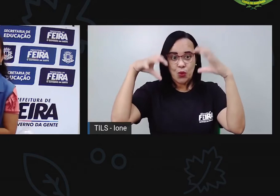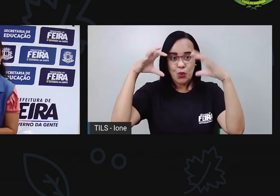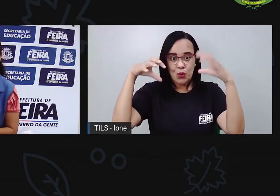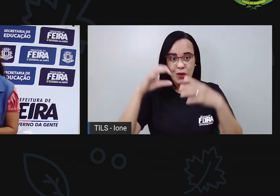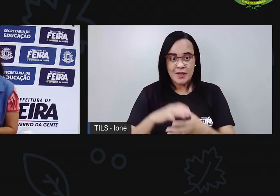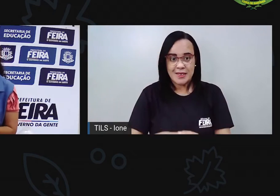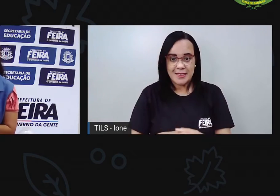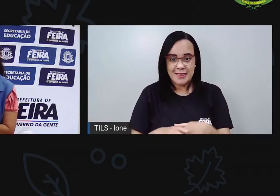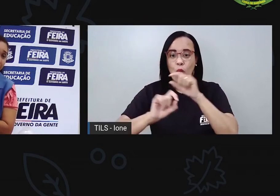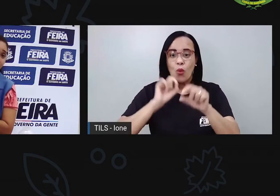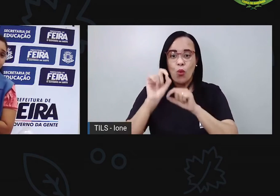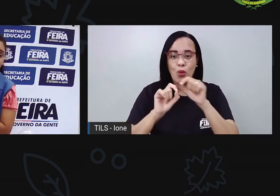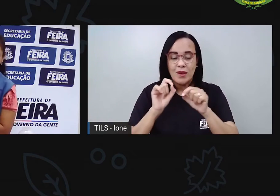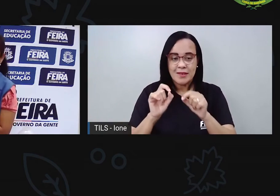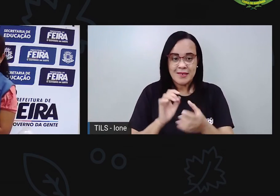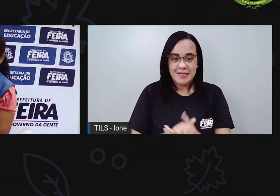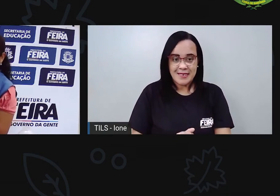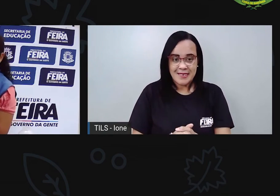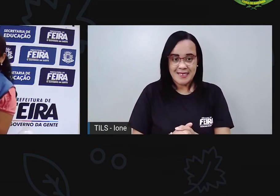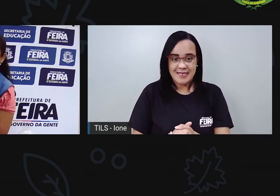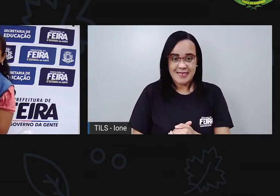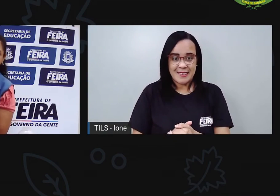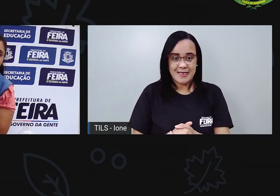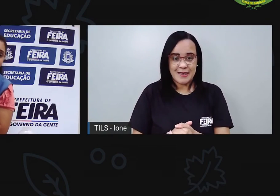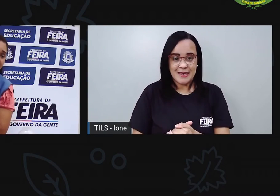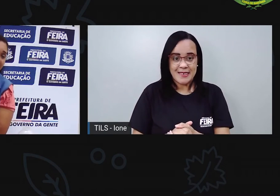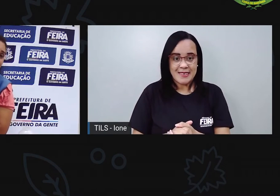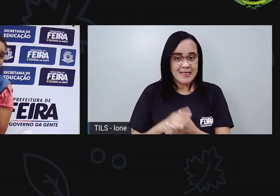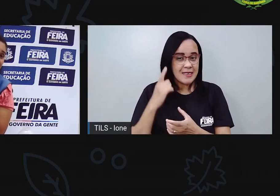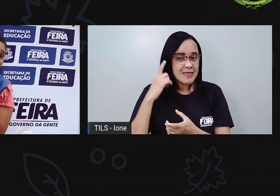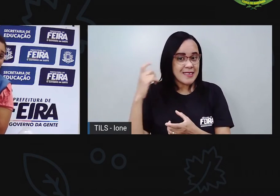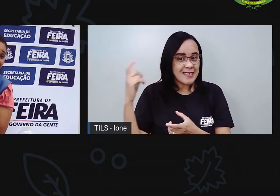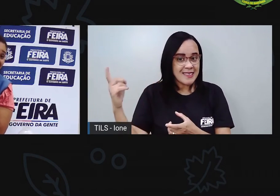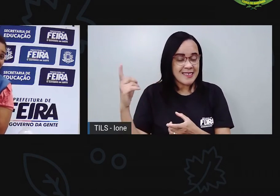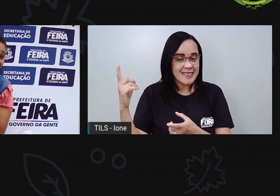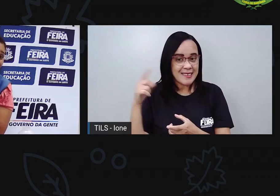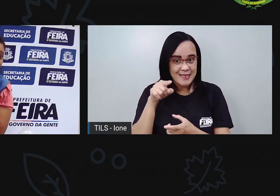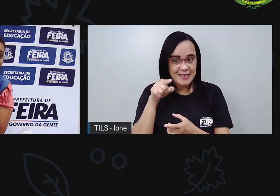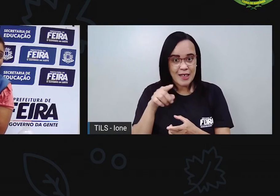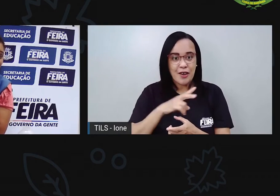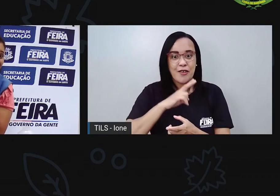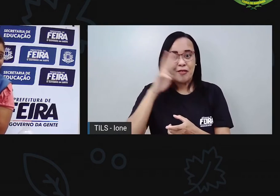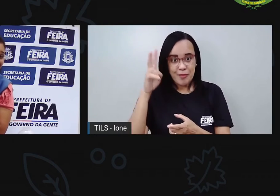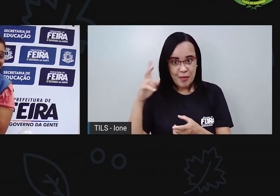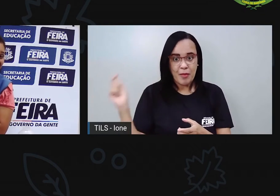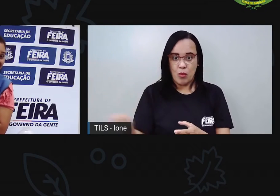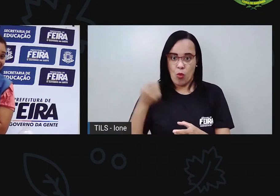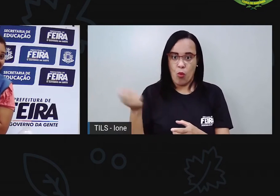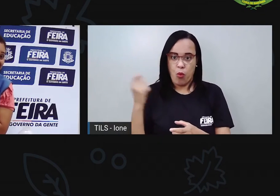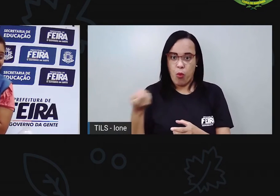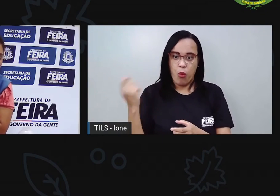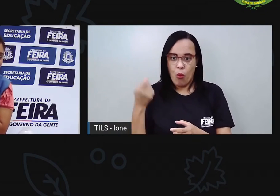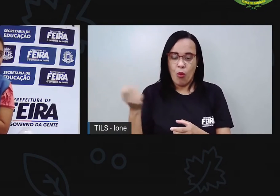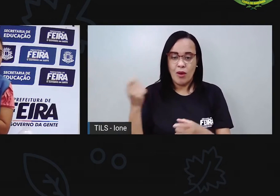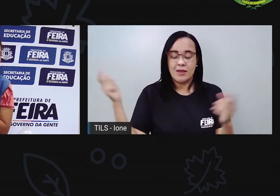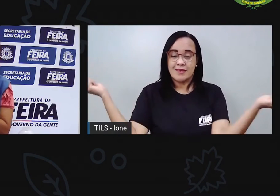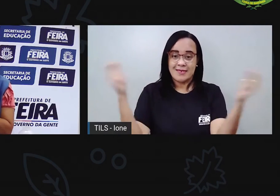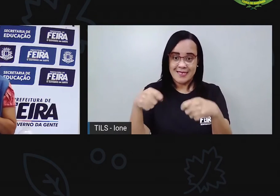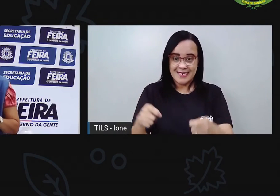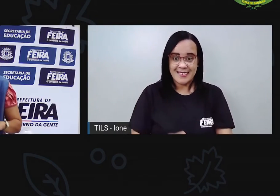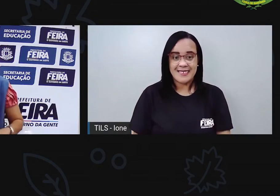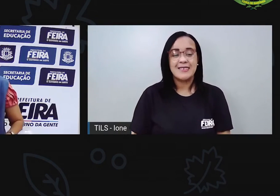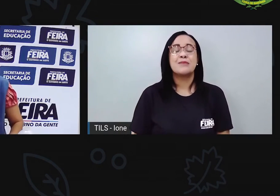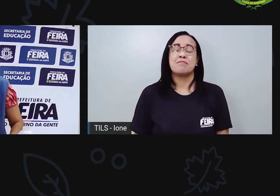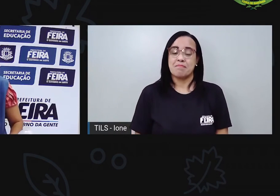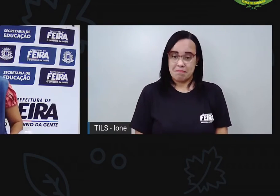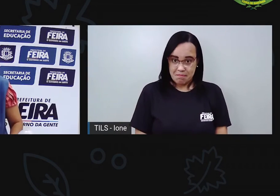é uma mangueira tá dois Tom quando nós olha é